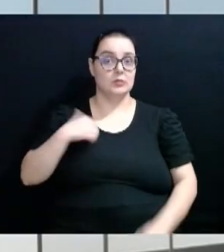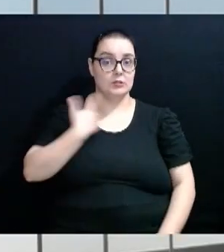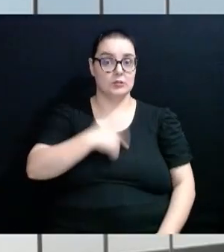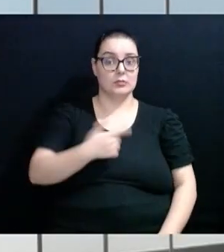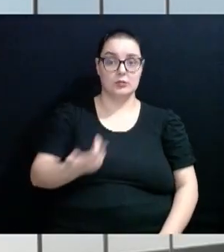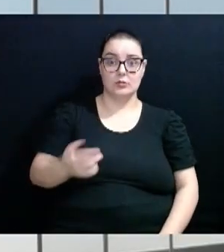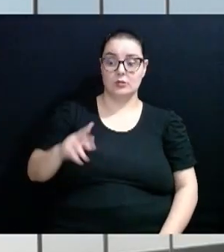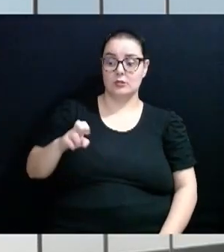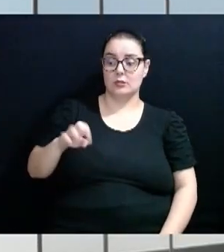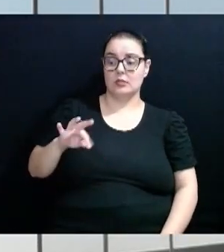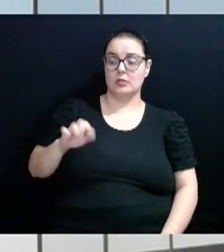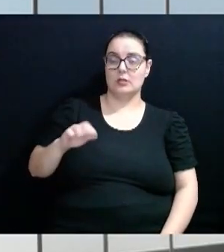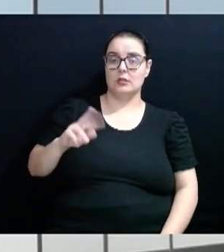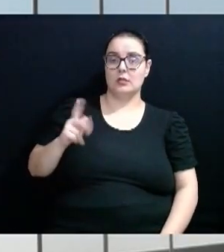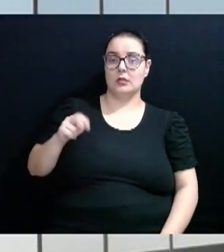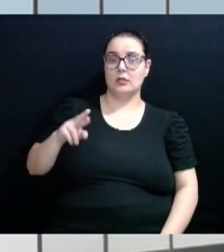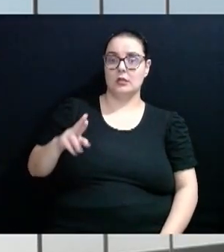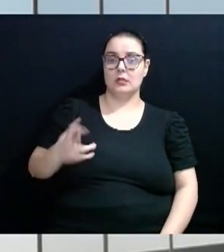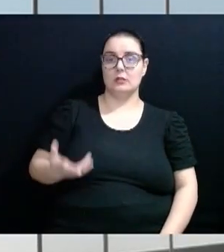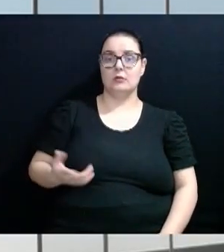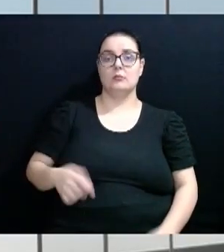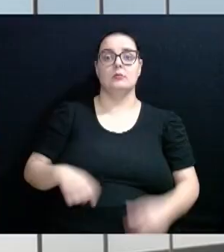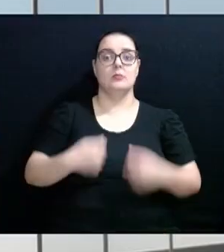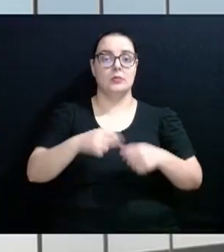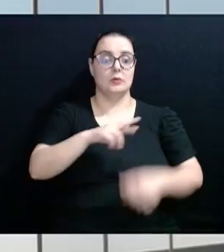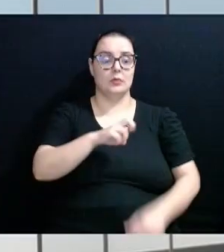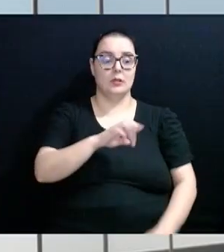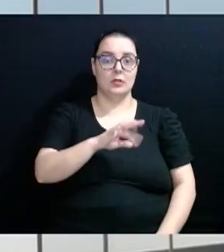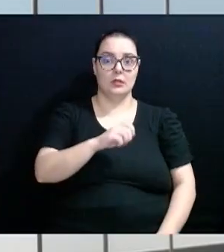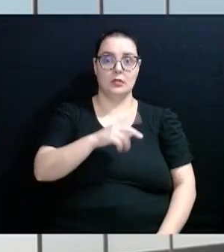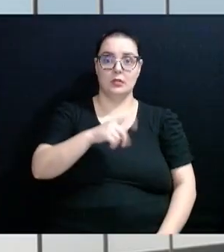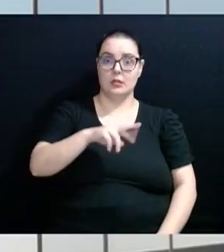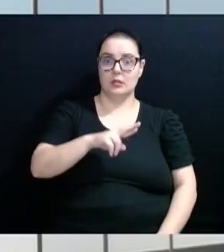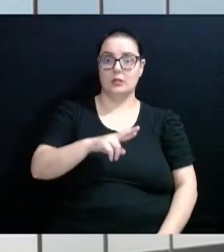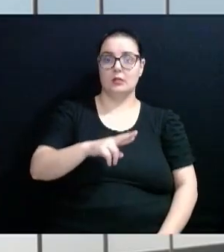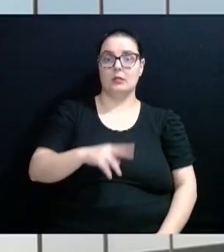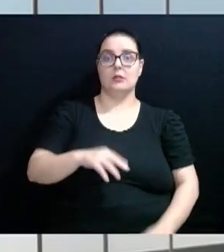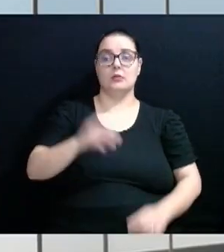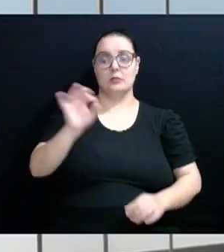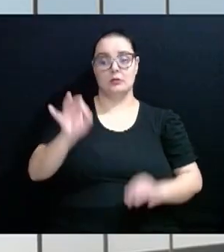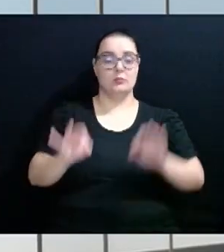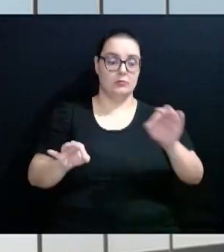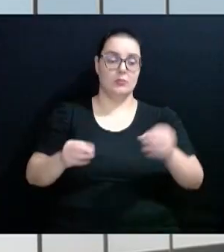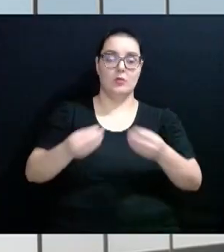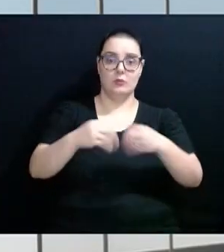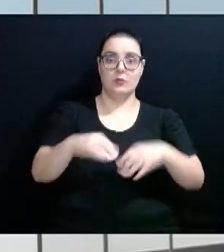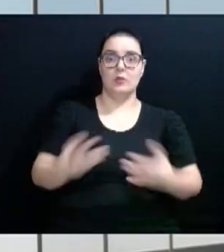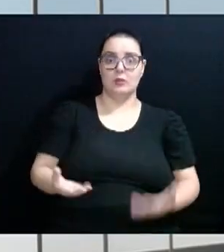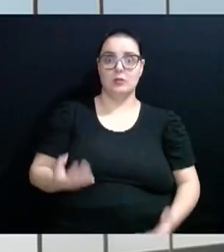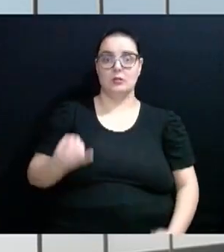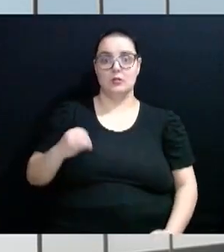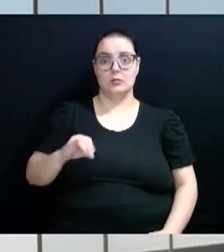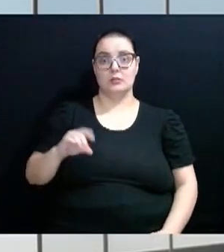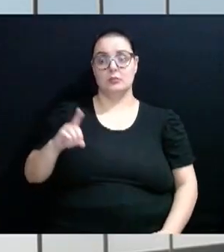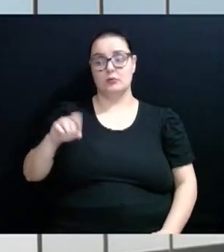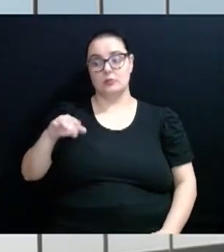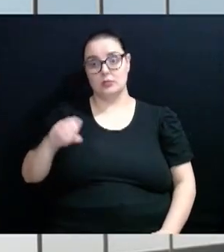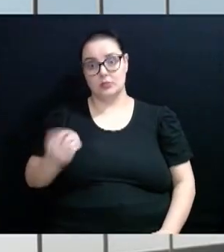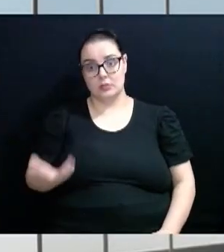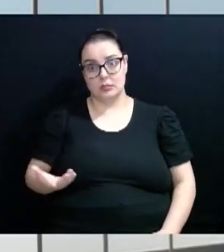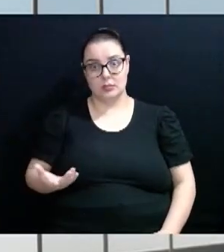retaliar, nós temos que retaliar, né, na medida do dano. Né? Então, se o dano é um olho, eu não